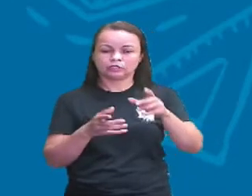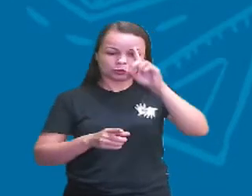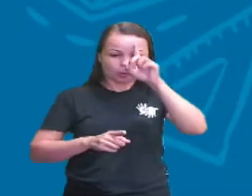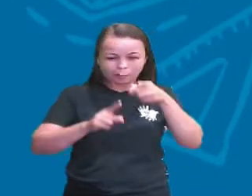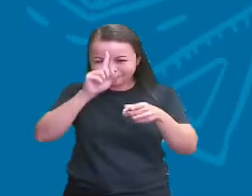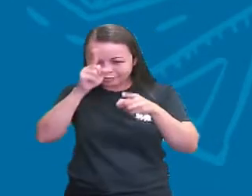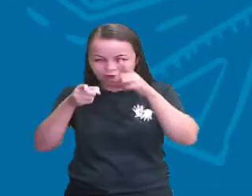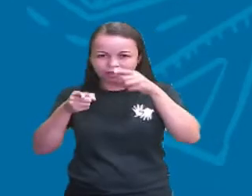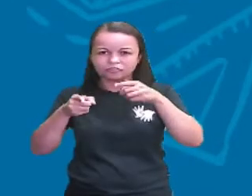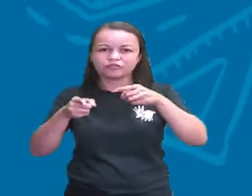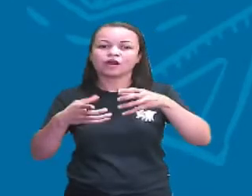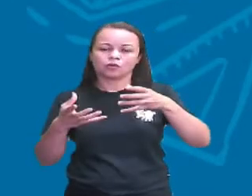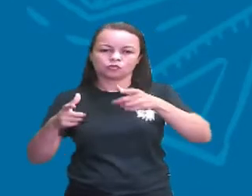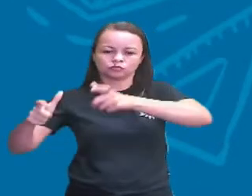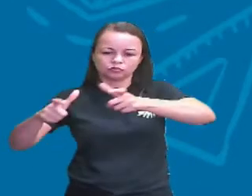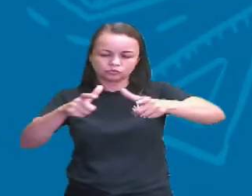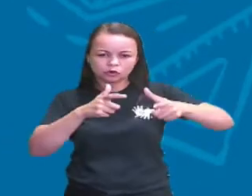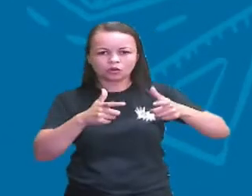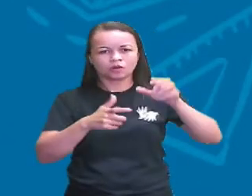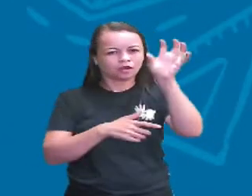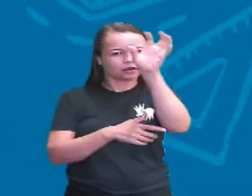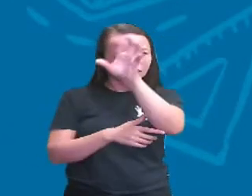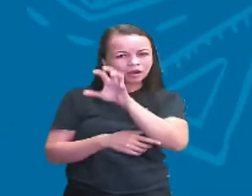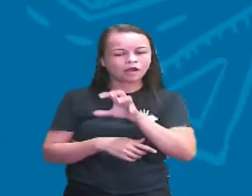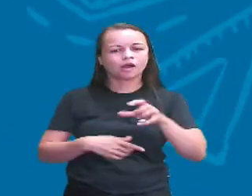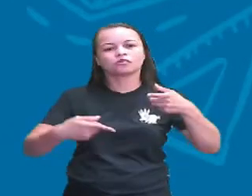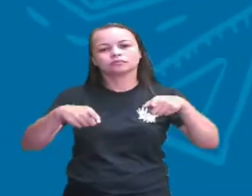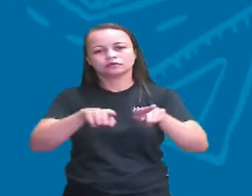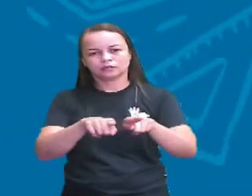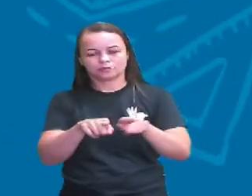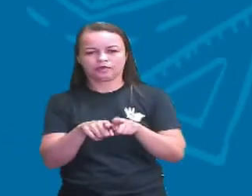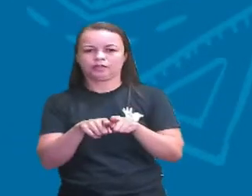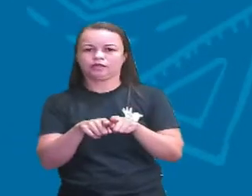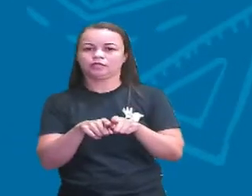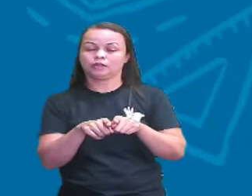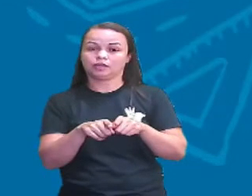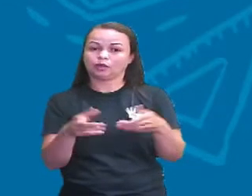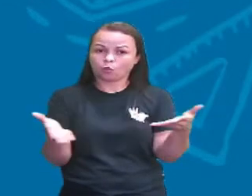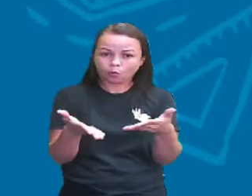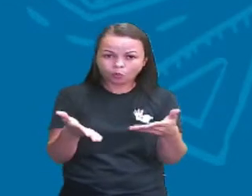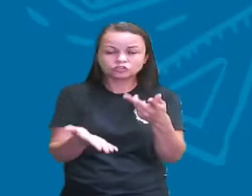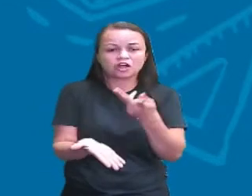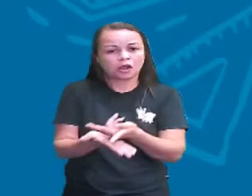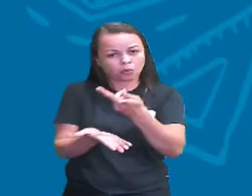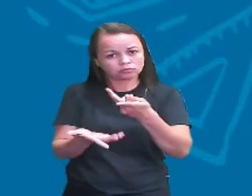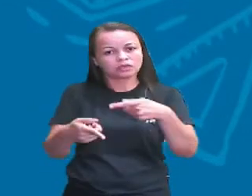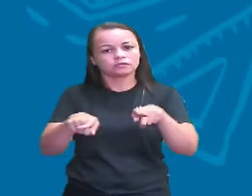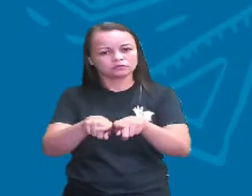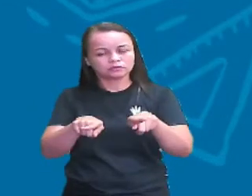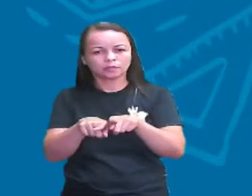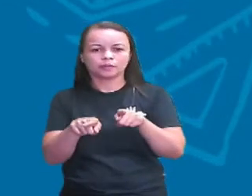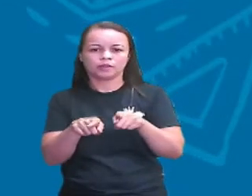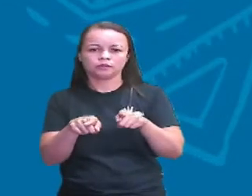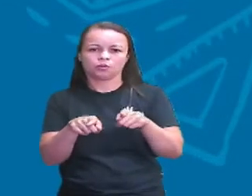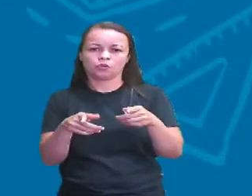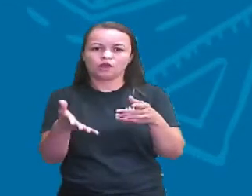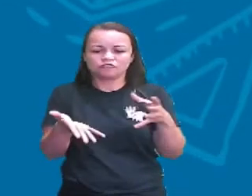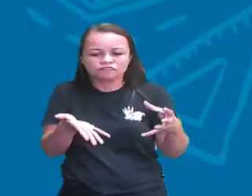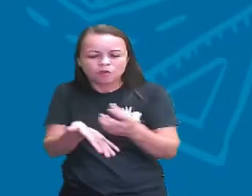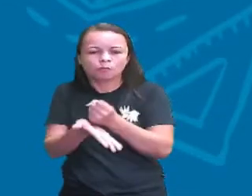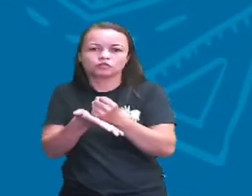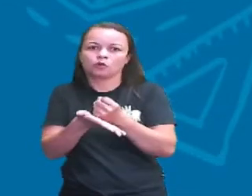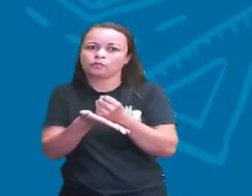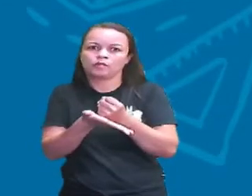hoje isso acontece, tá, galera? Não daquela forma. A forma de domínio hoje é um pouco diferente. Vamos